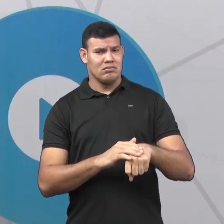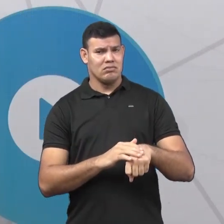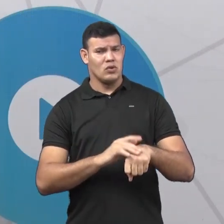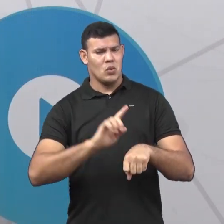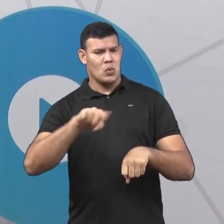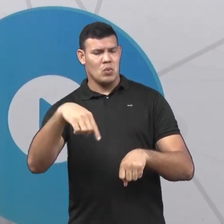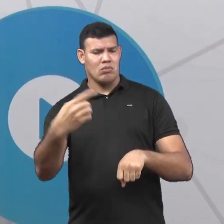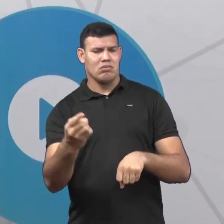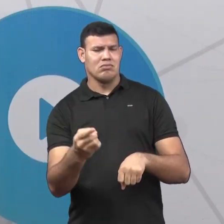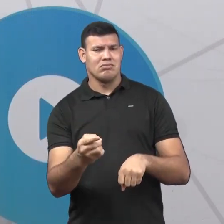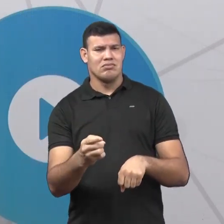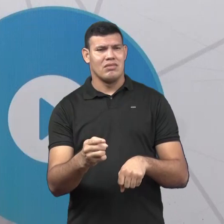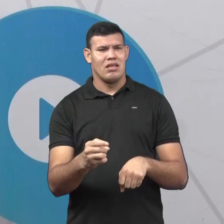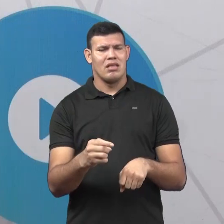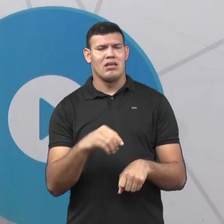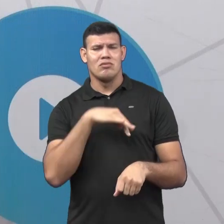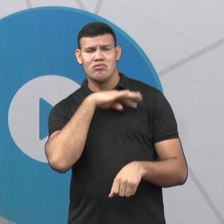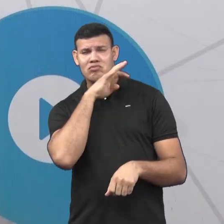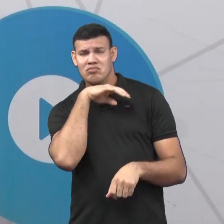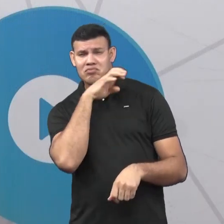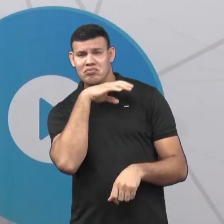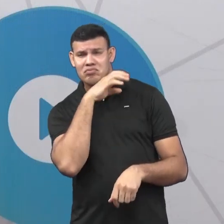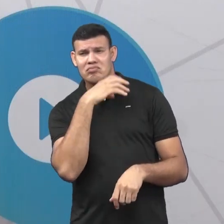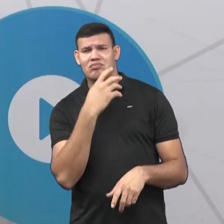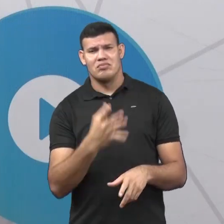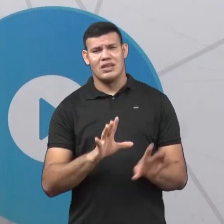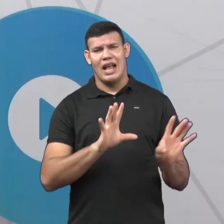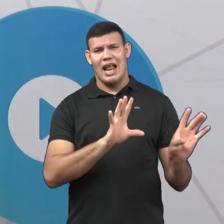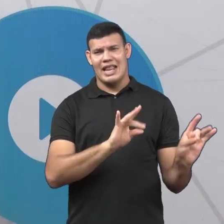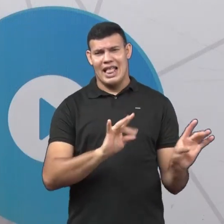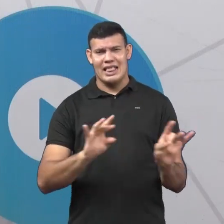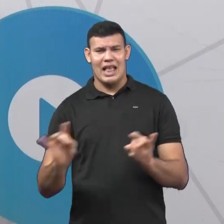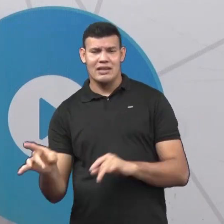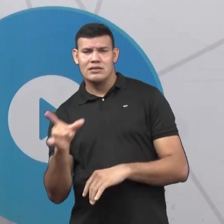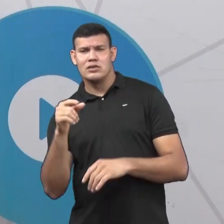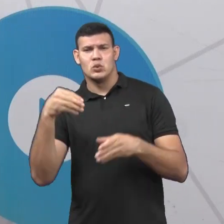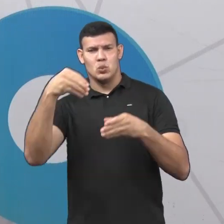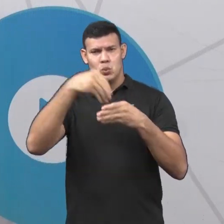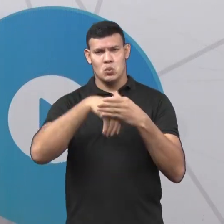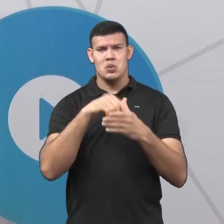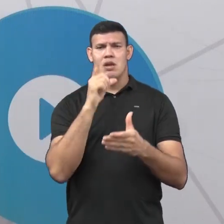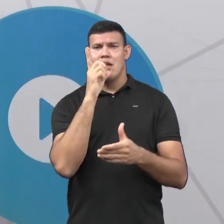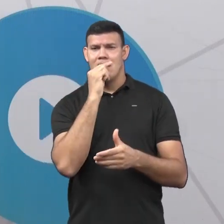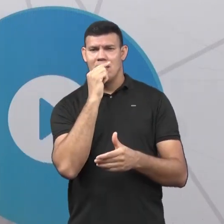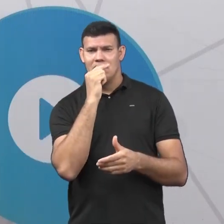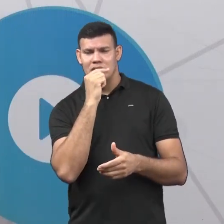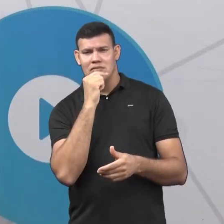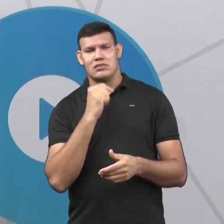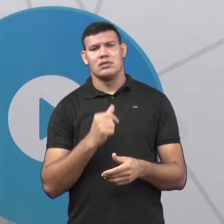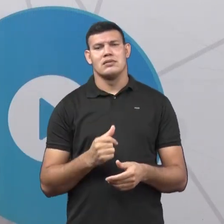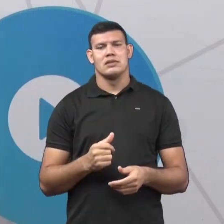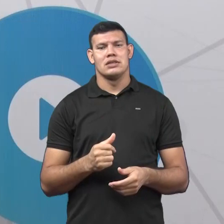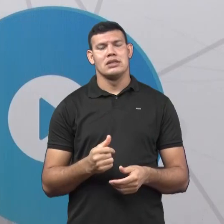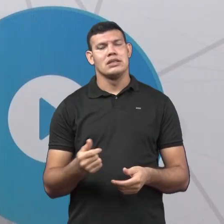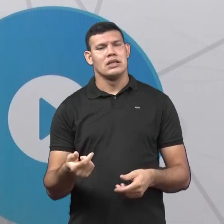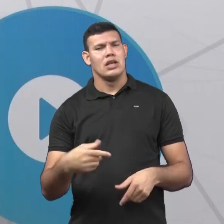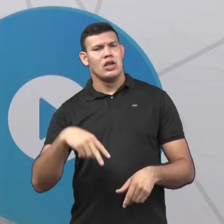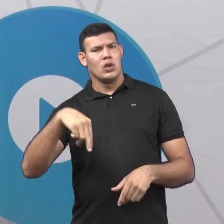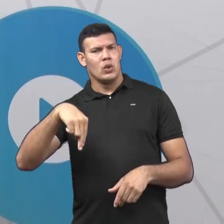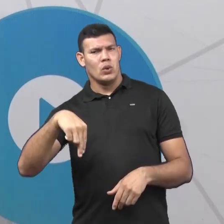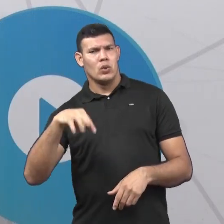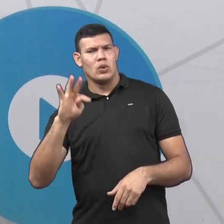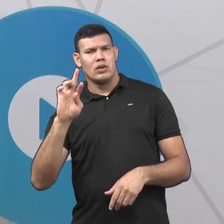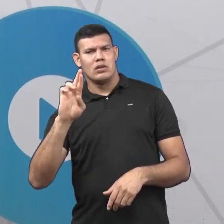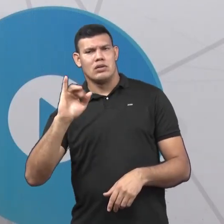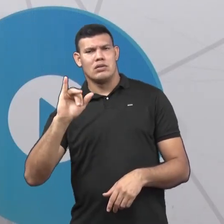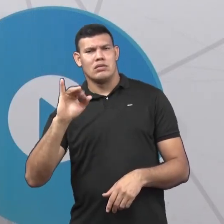estado grave. Porque no plasma sanguíneo, além de água, nós temos vários nutrientes, proteínas,